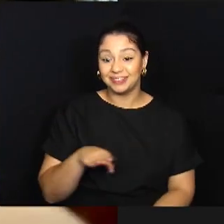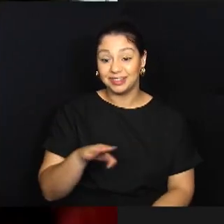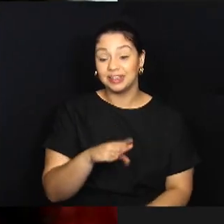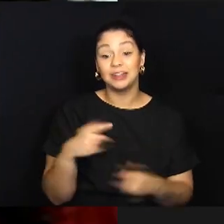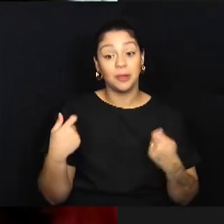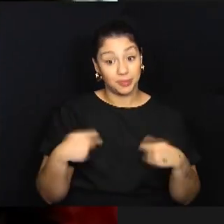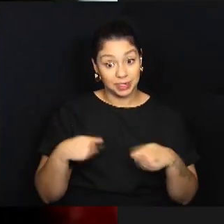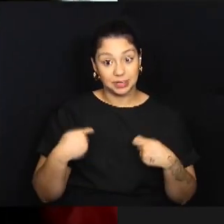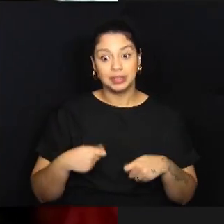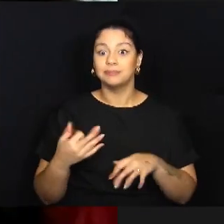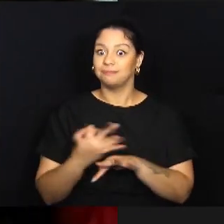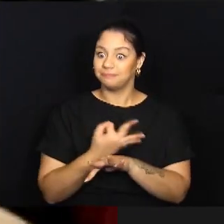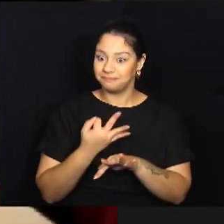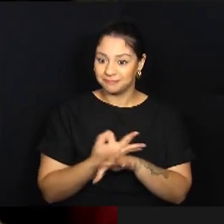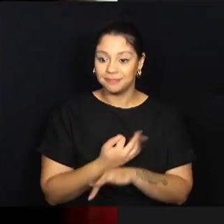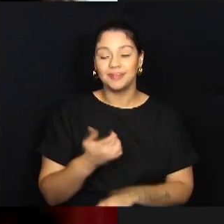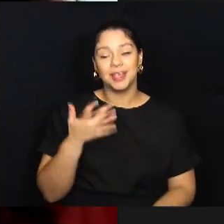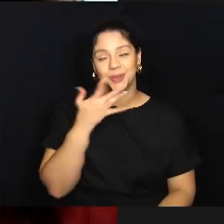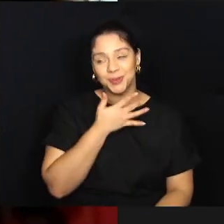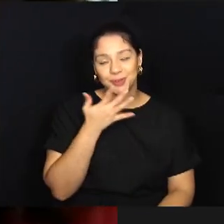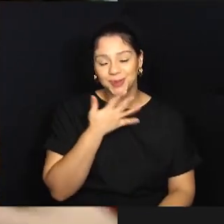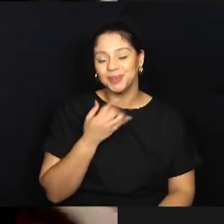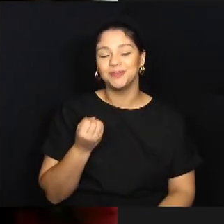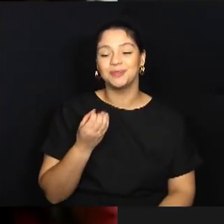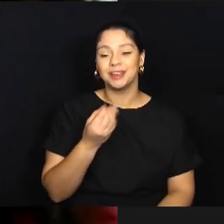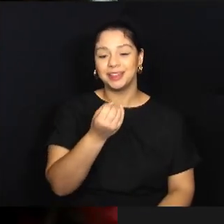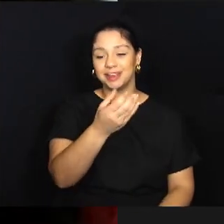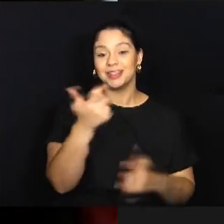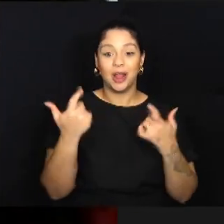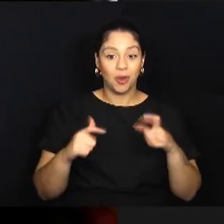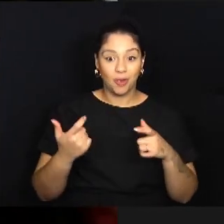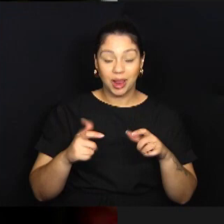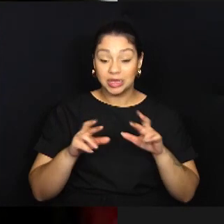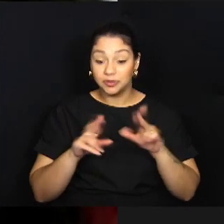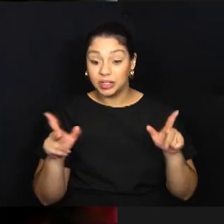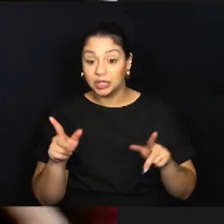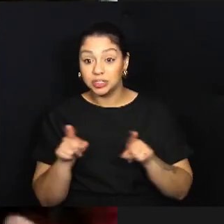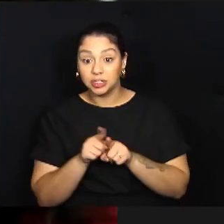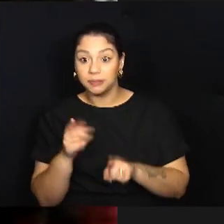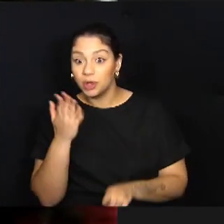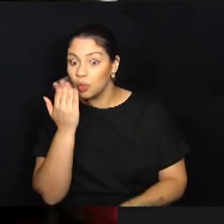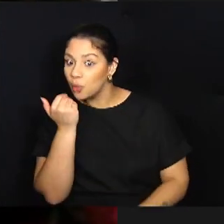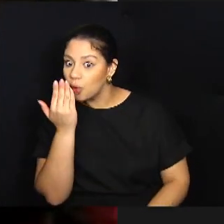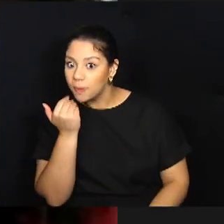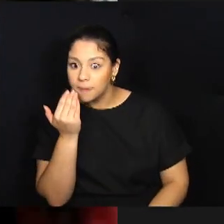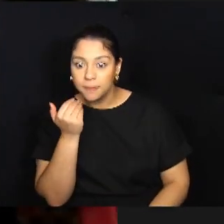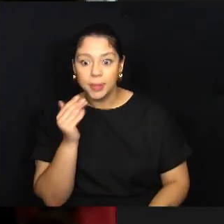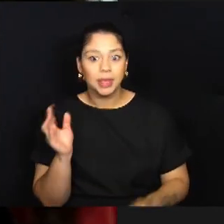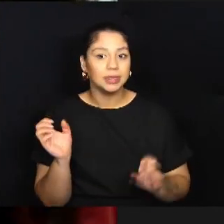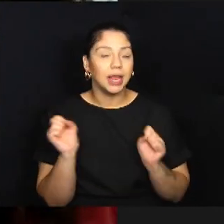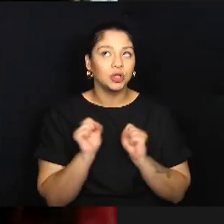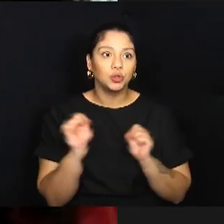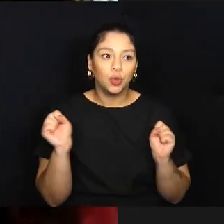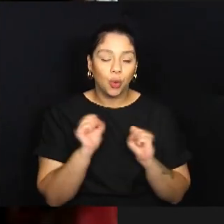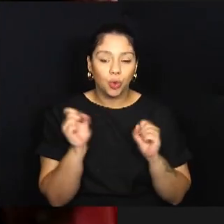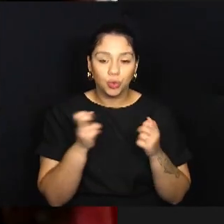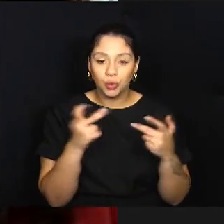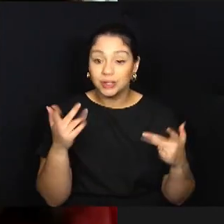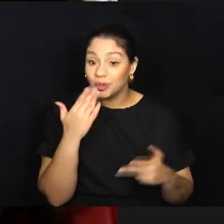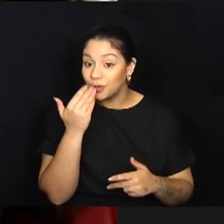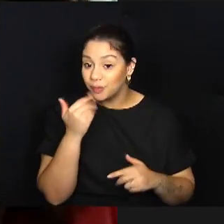pique. E é gostoso viajar, é uma delícia, estar em lugares diferentes, comer coisas diferentes. Eu sou super gulosa, adoro comidas diferentes e tudo